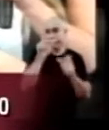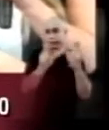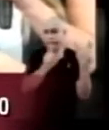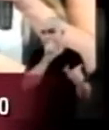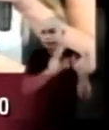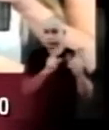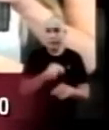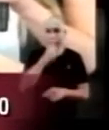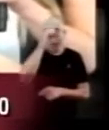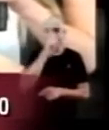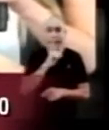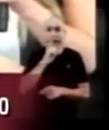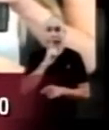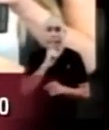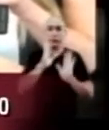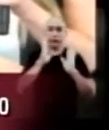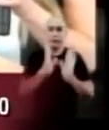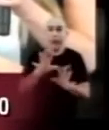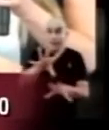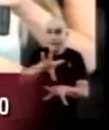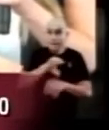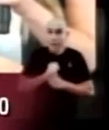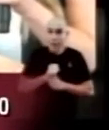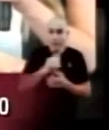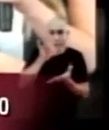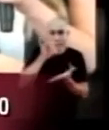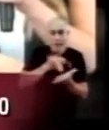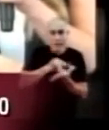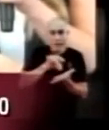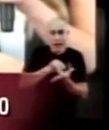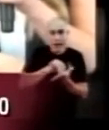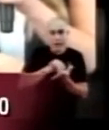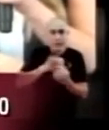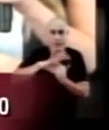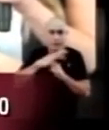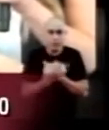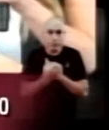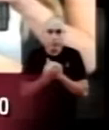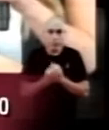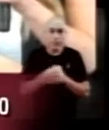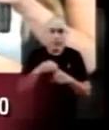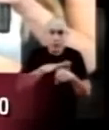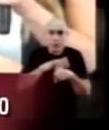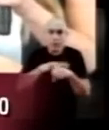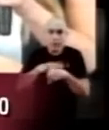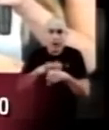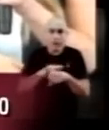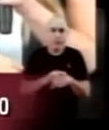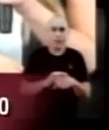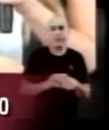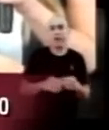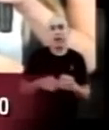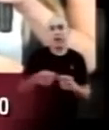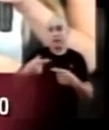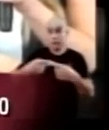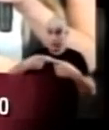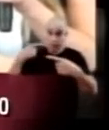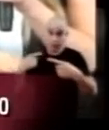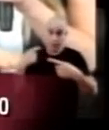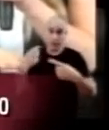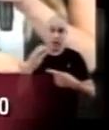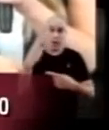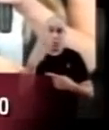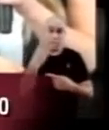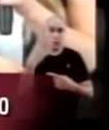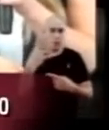foram confirmados naquela semana de Covid. Então, vocês podem ver que na semana 43 e na semana 44, a gente ainda tem